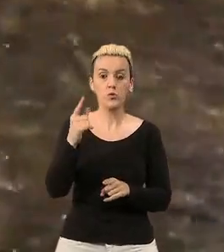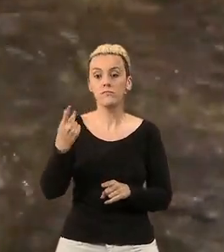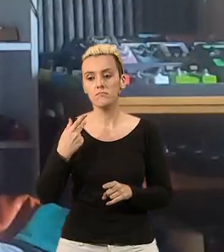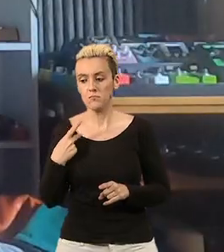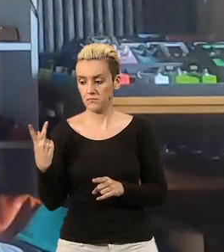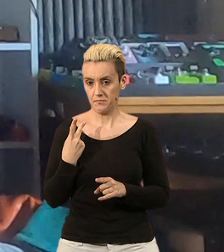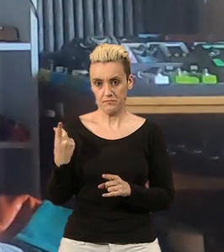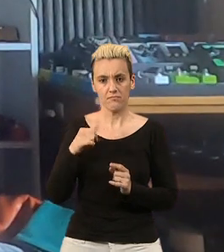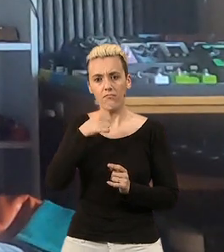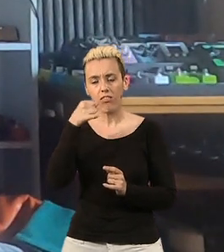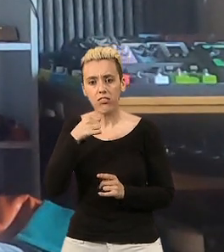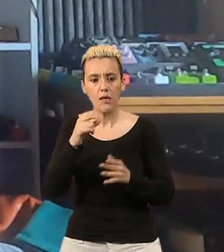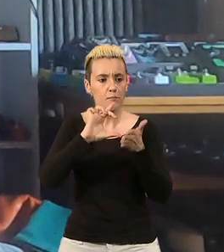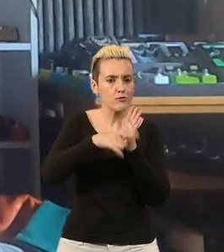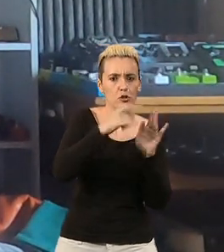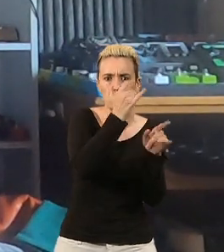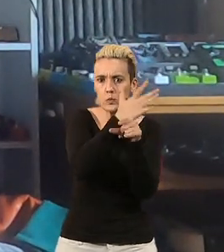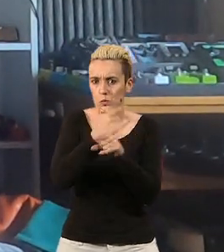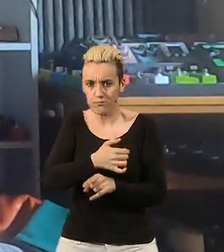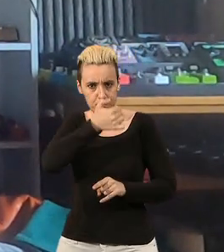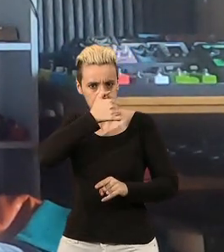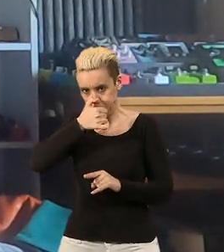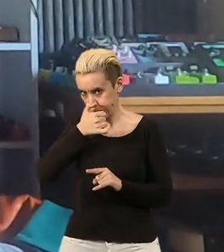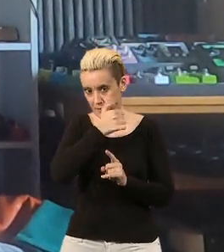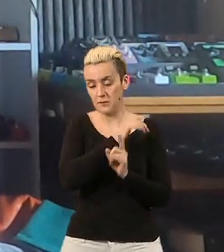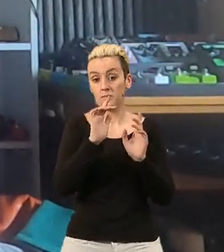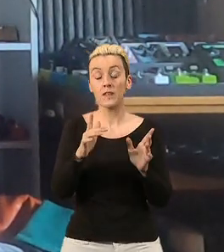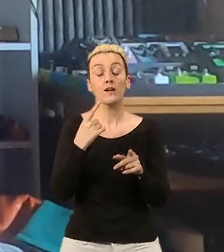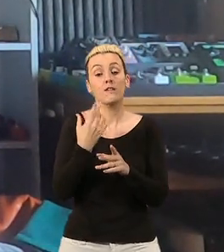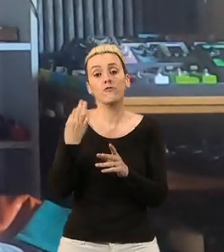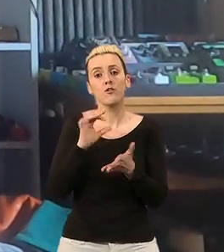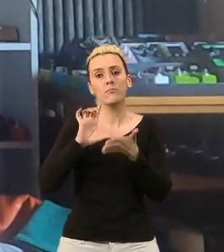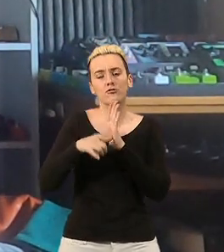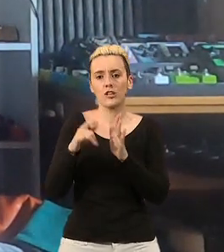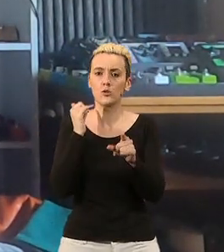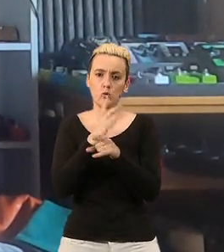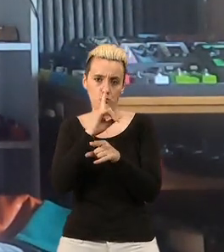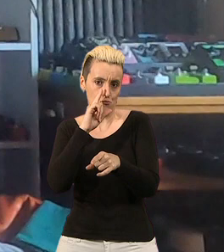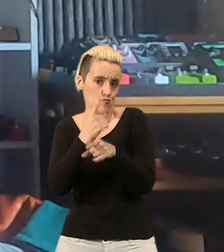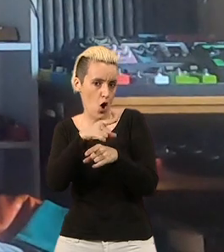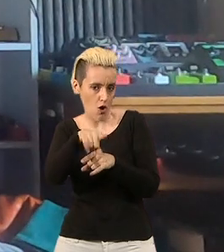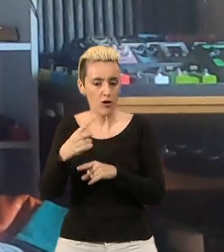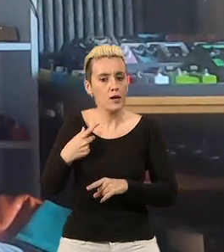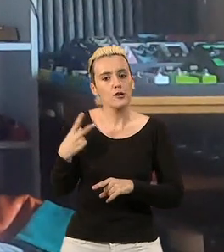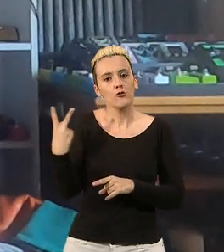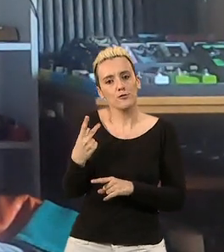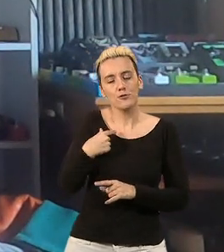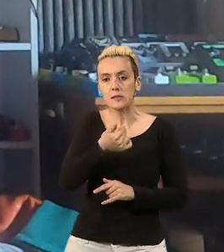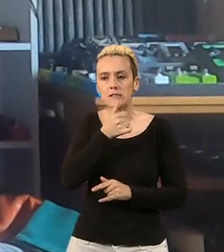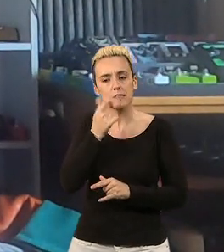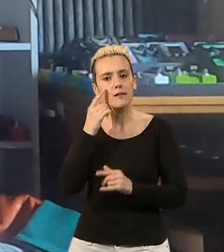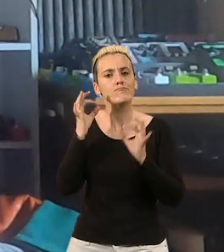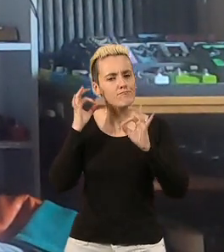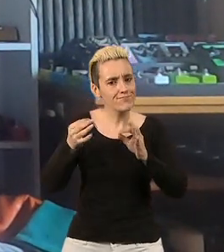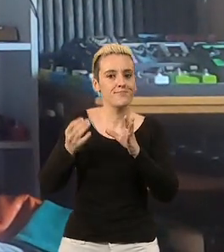ocupados habitualmente com outros projetos, e este foi um projeto paralelo que decidimos construir os